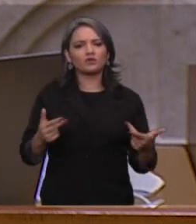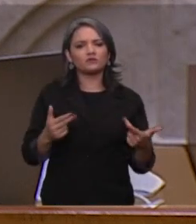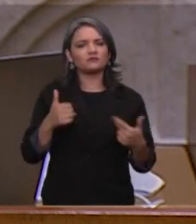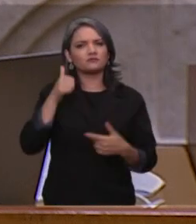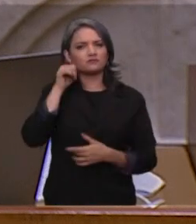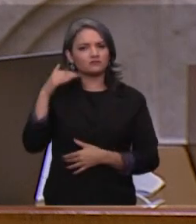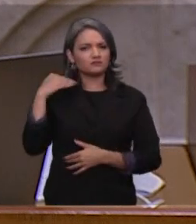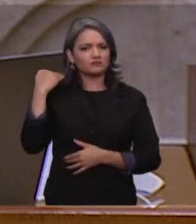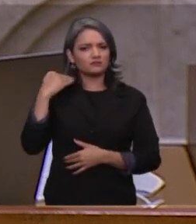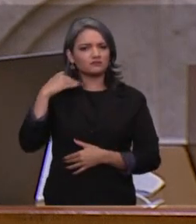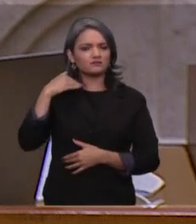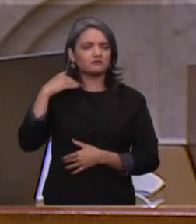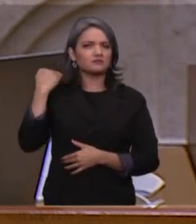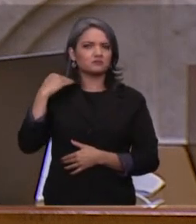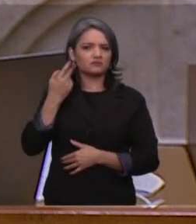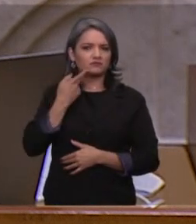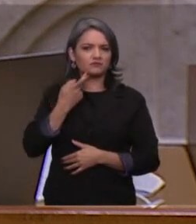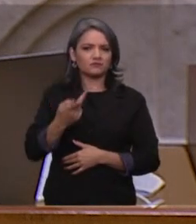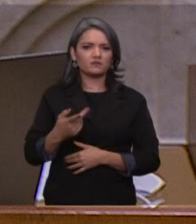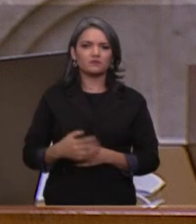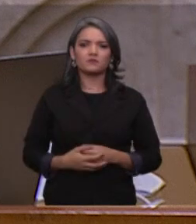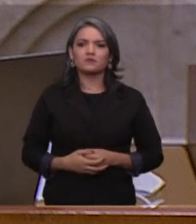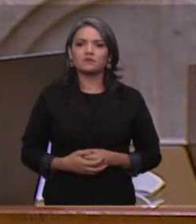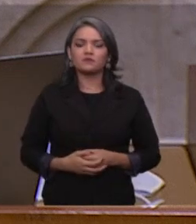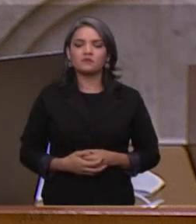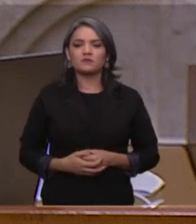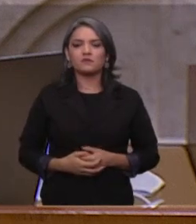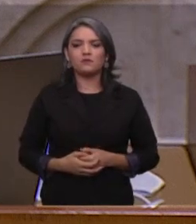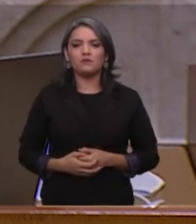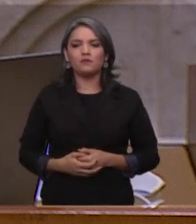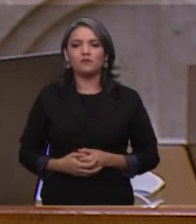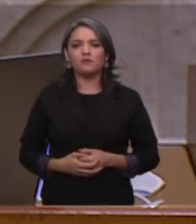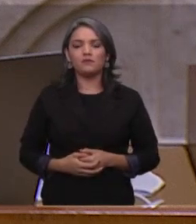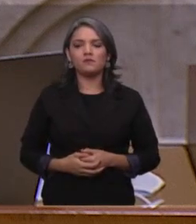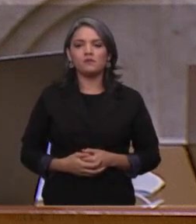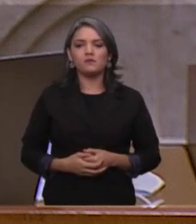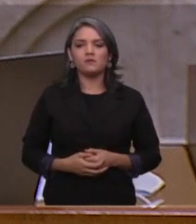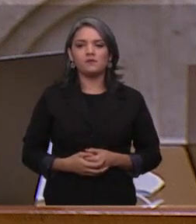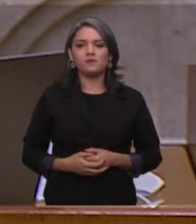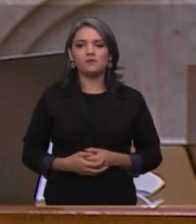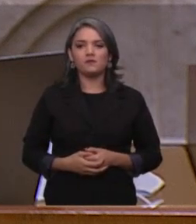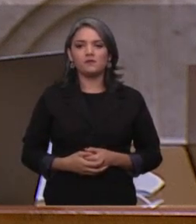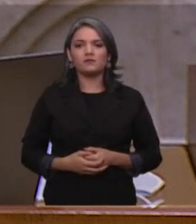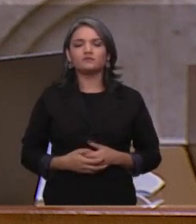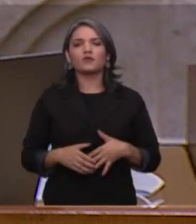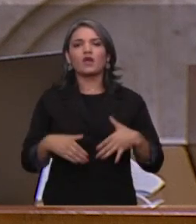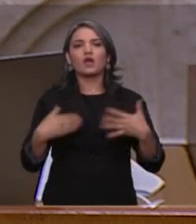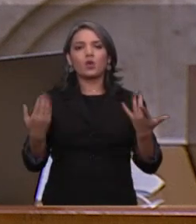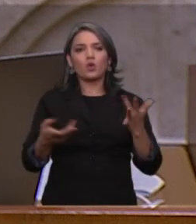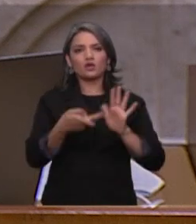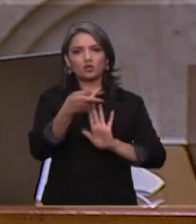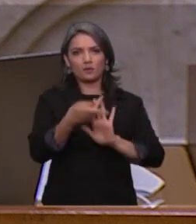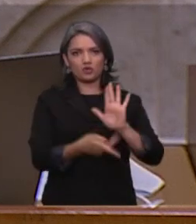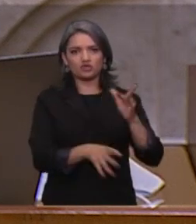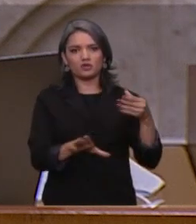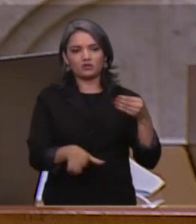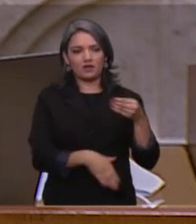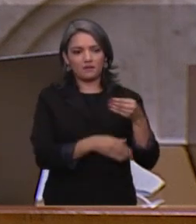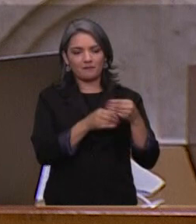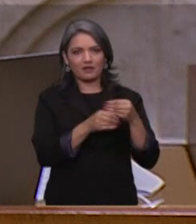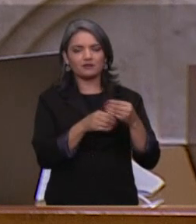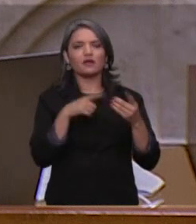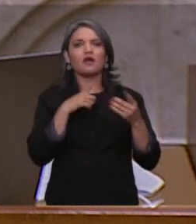Carmen Lúcia relativamente à justificativa apresentada quando do projeto. A